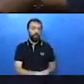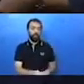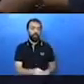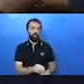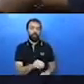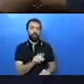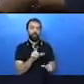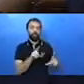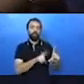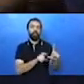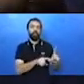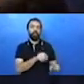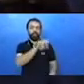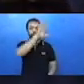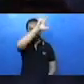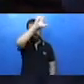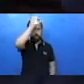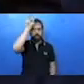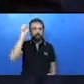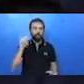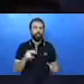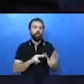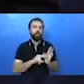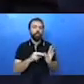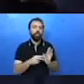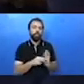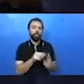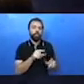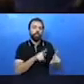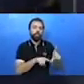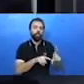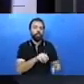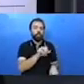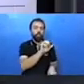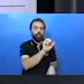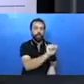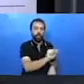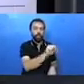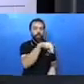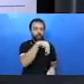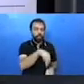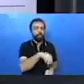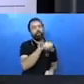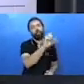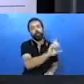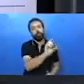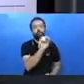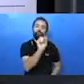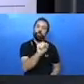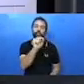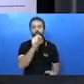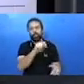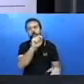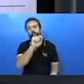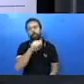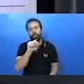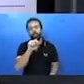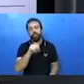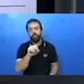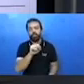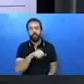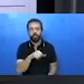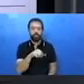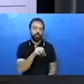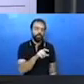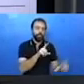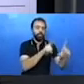eu olho lá o Amazonas, coloca a sigla. E isso vocês vão fazer com todos os estados.